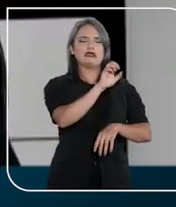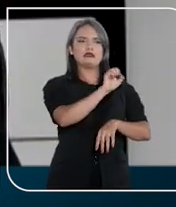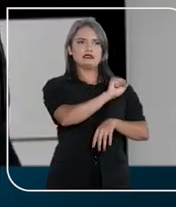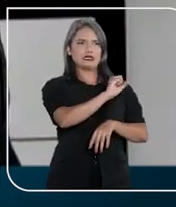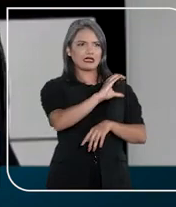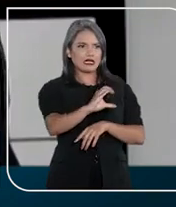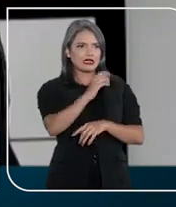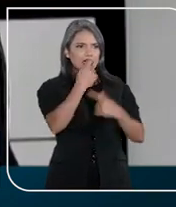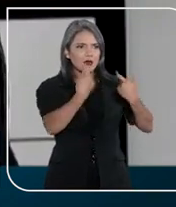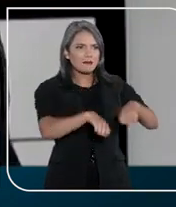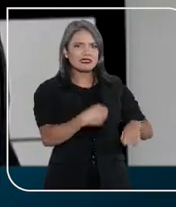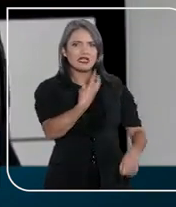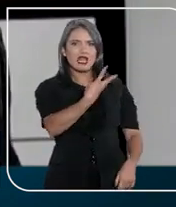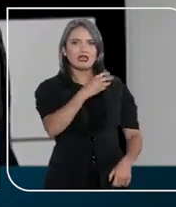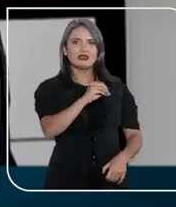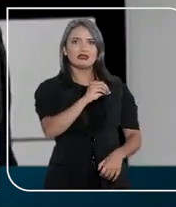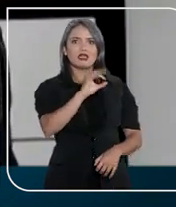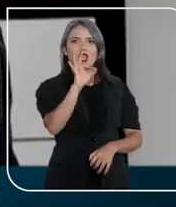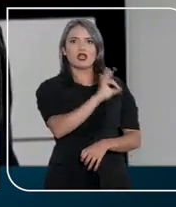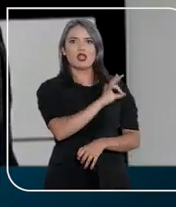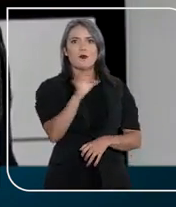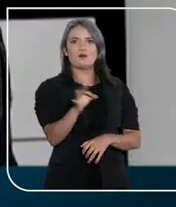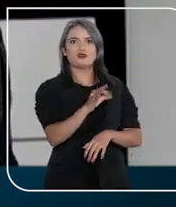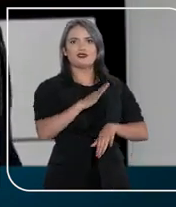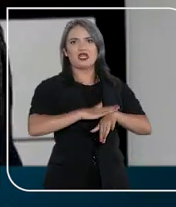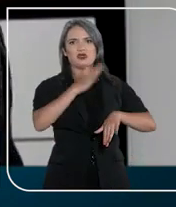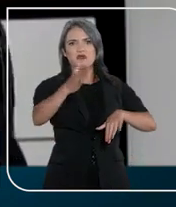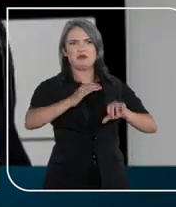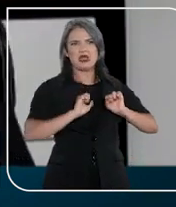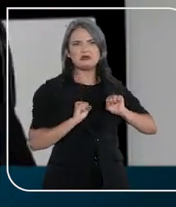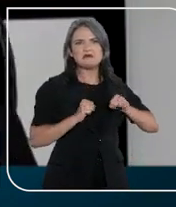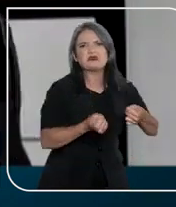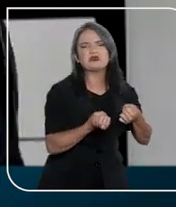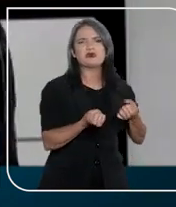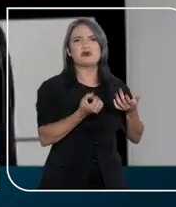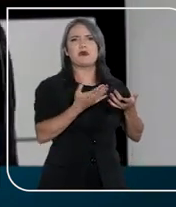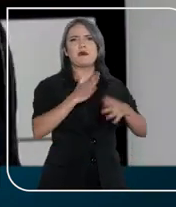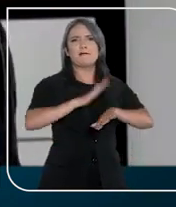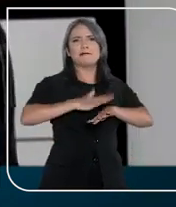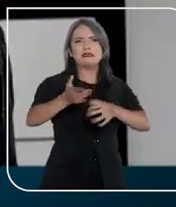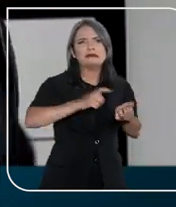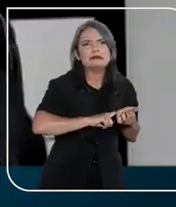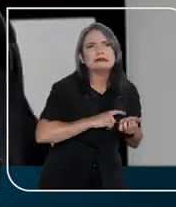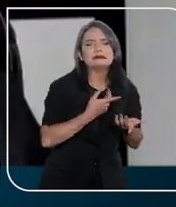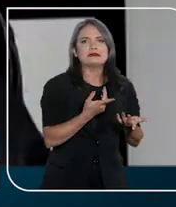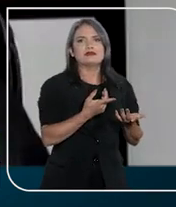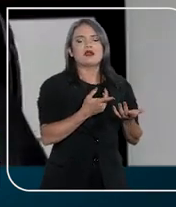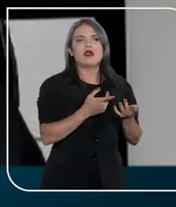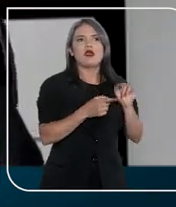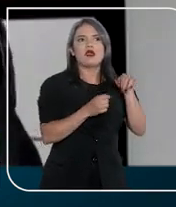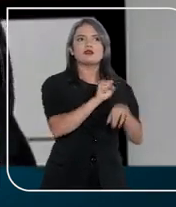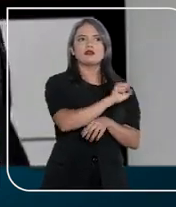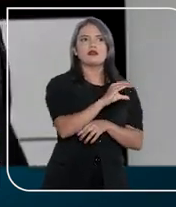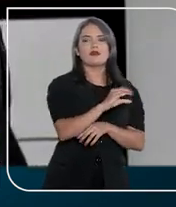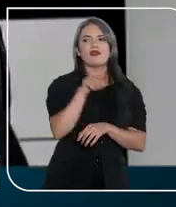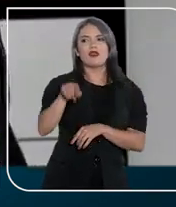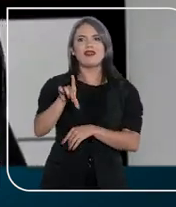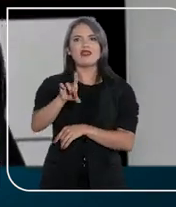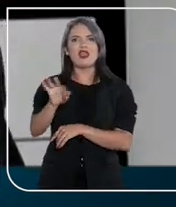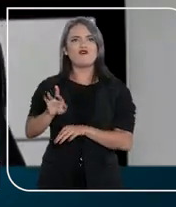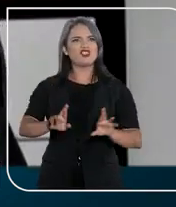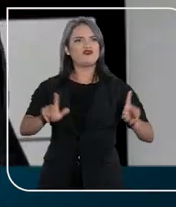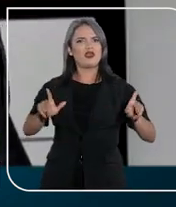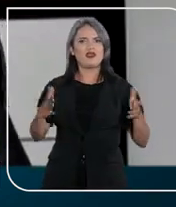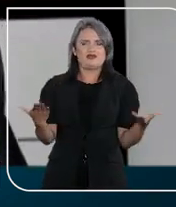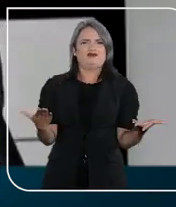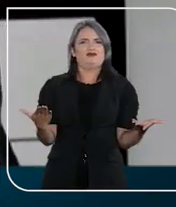Catarina, mas esse policial com 30% de agressividade não serve no Distrito Federal? Então eu já não sei mais, Fátima, o que é o